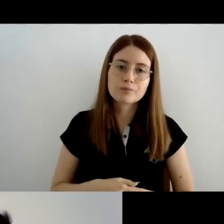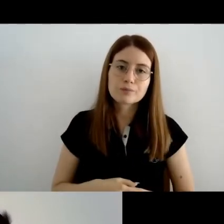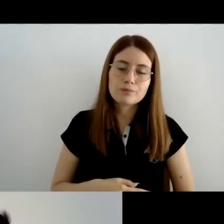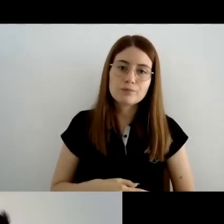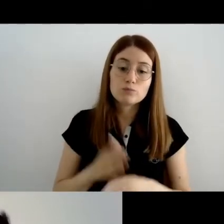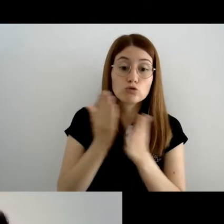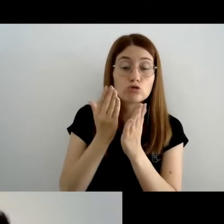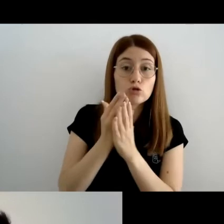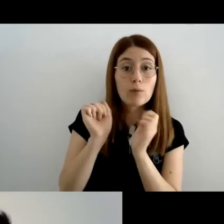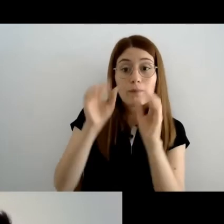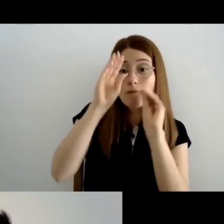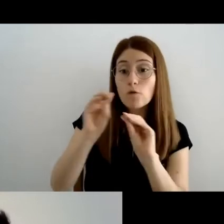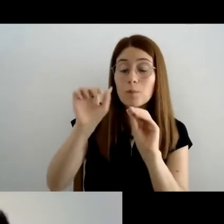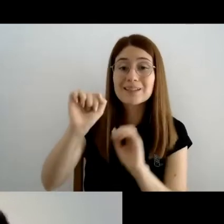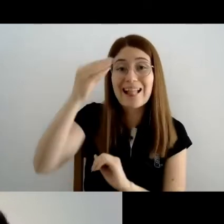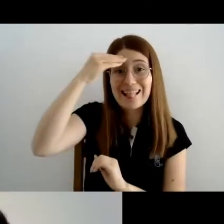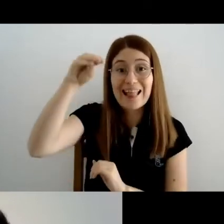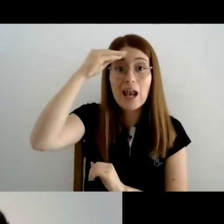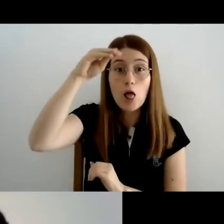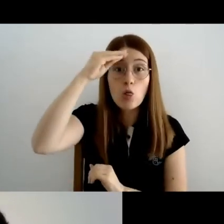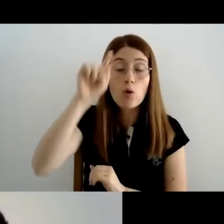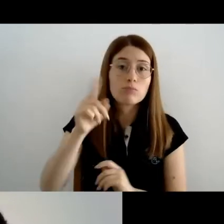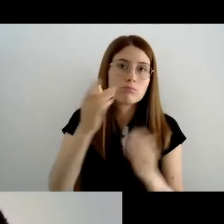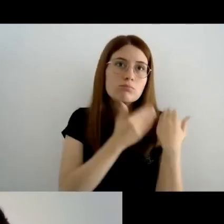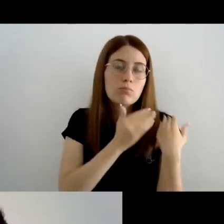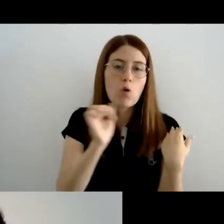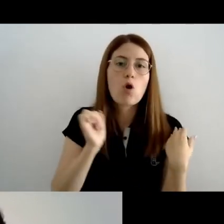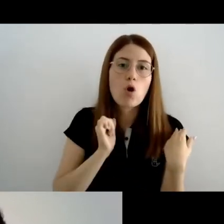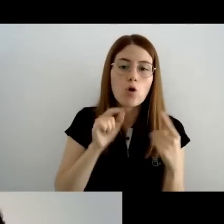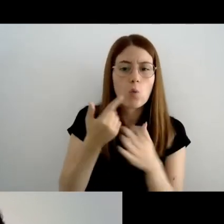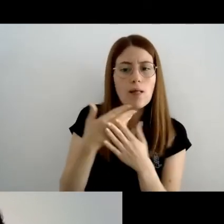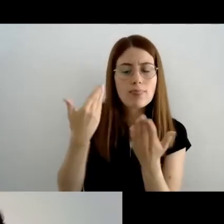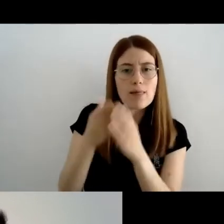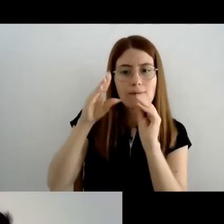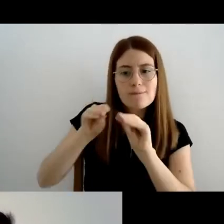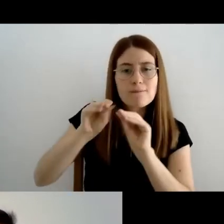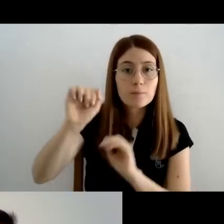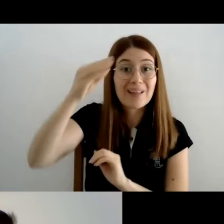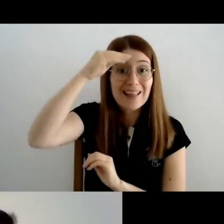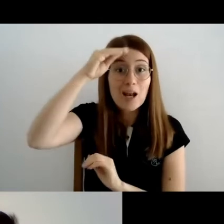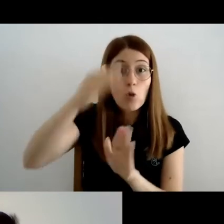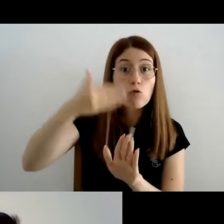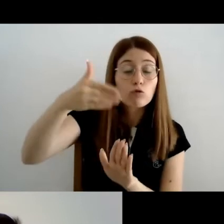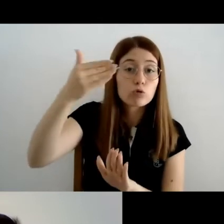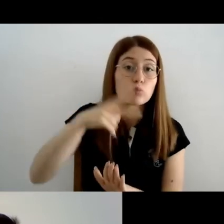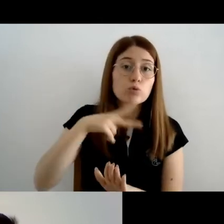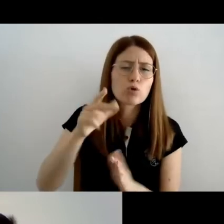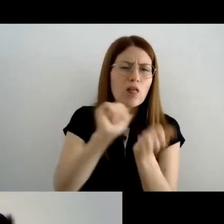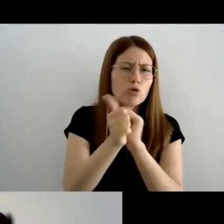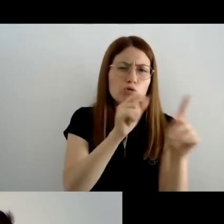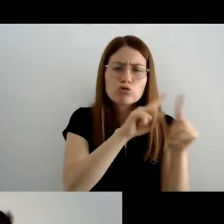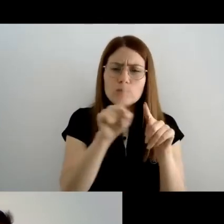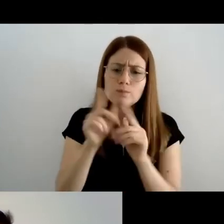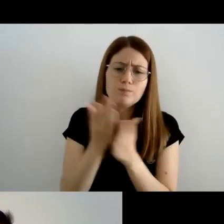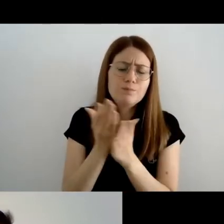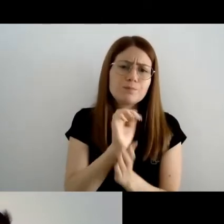escola de formação de treinadores, e a nossa grande responsabilidade é claramente formar os futuros treinadores de Portugal nas diferentes modalidades. Na nossa escola,